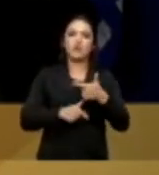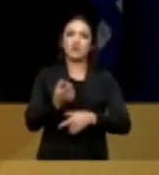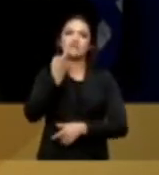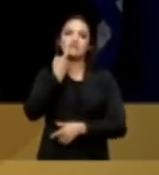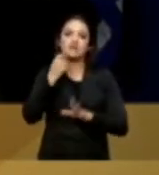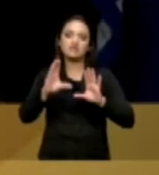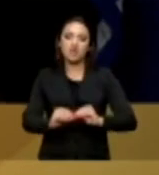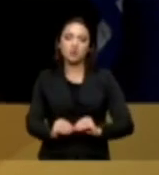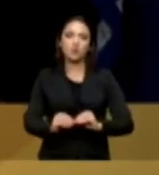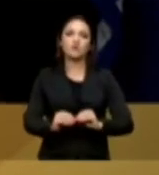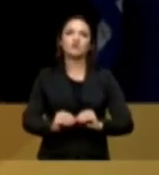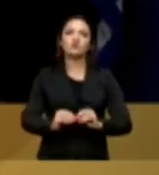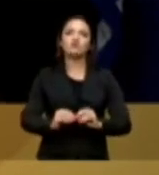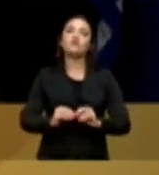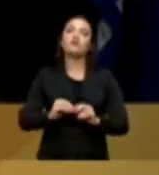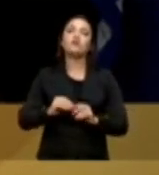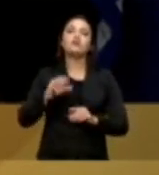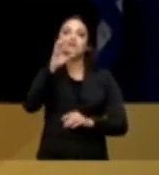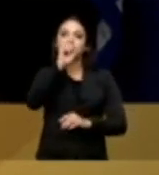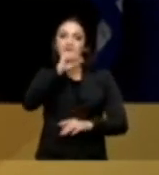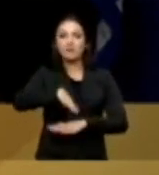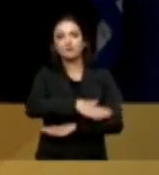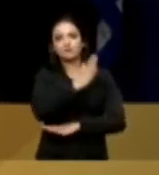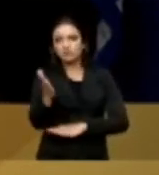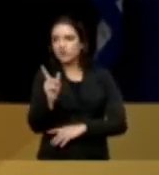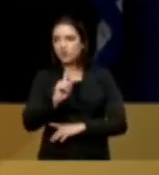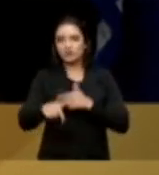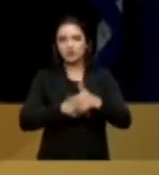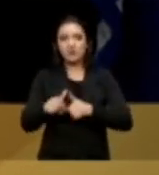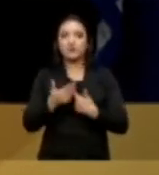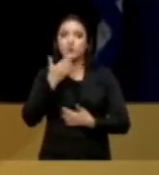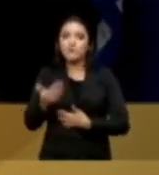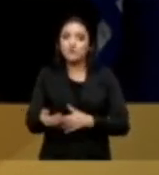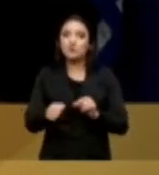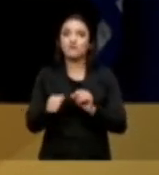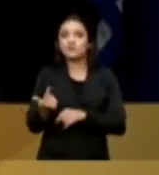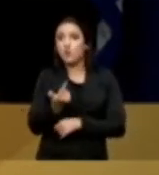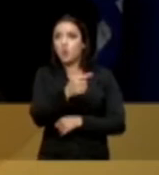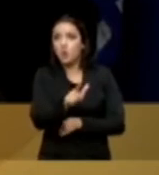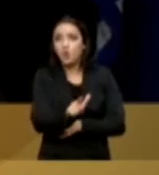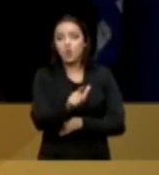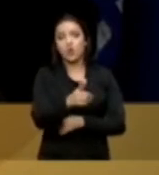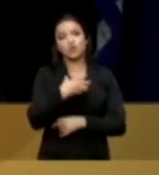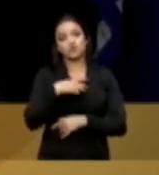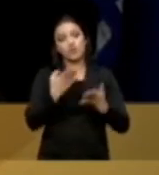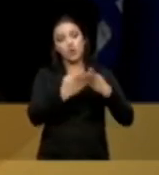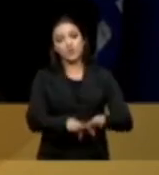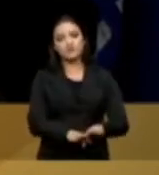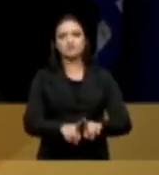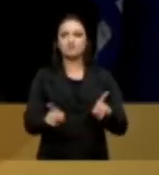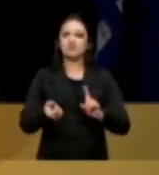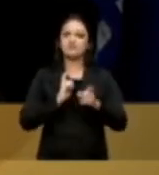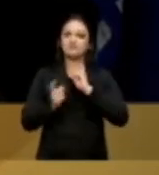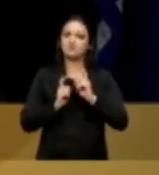sexta e o pôr do sol do sábado, e pediu que lhe fosse admitida a realização de atividade alternativa. A administração municipal não